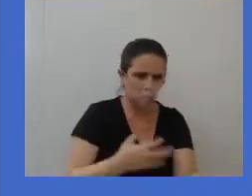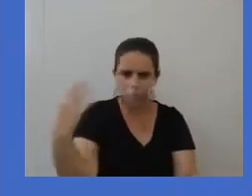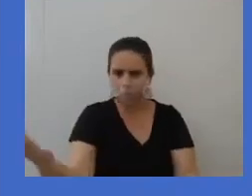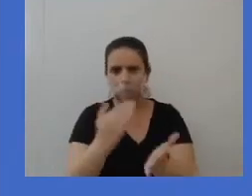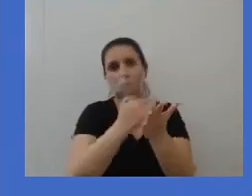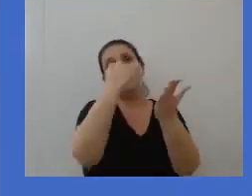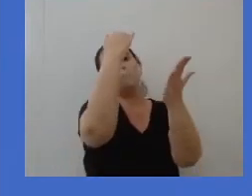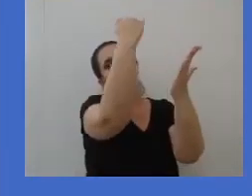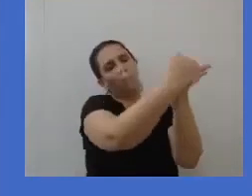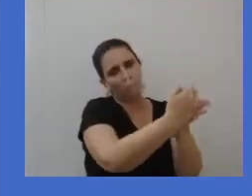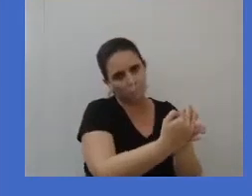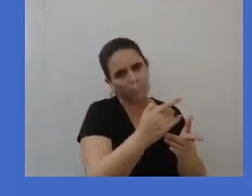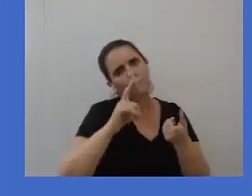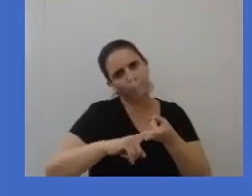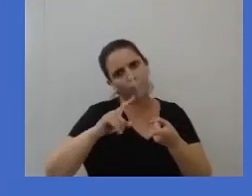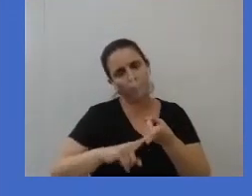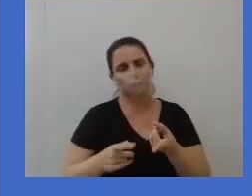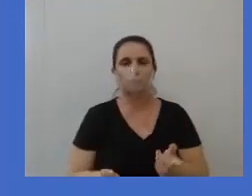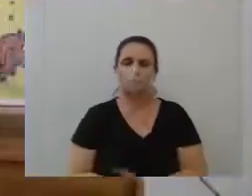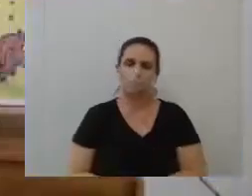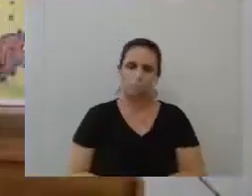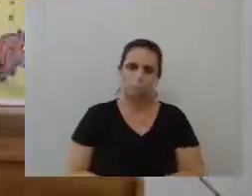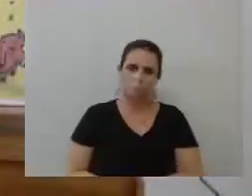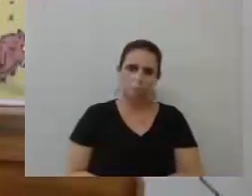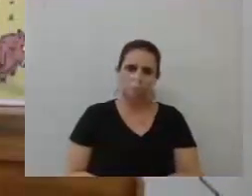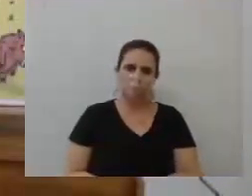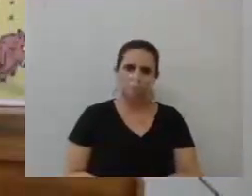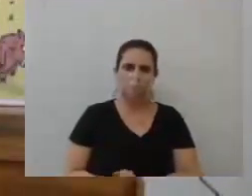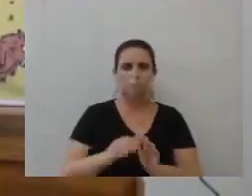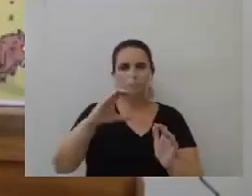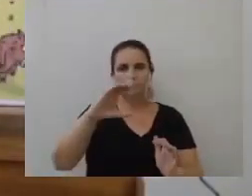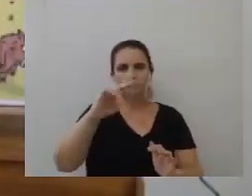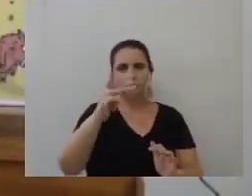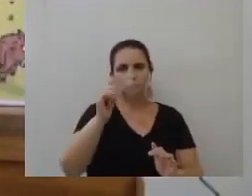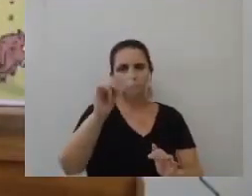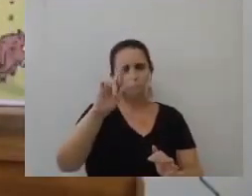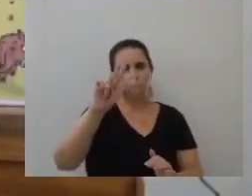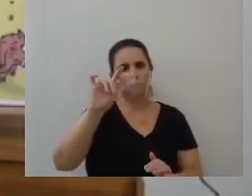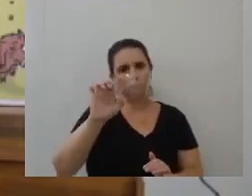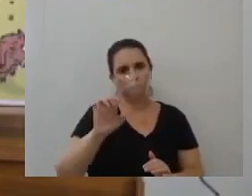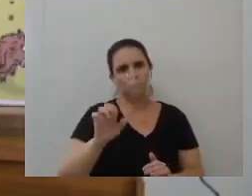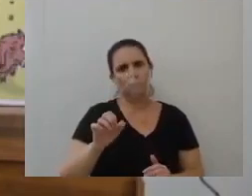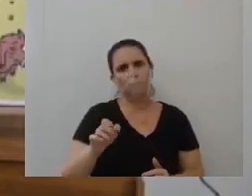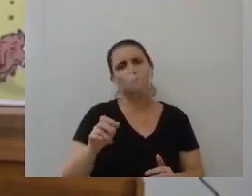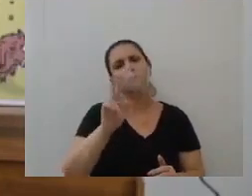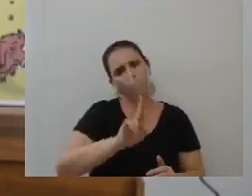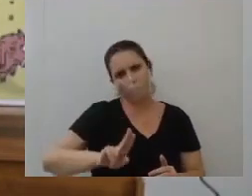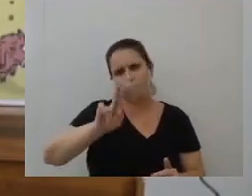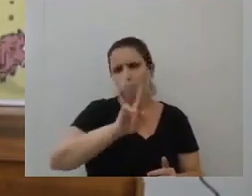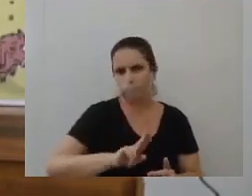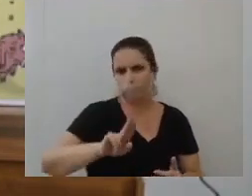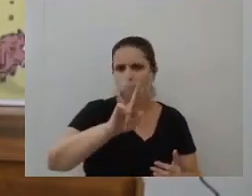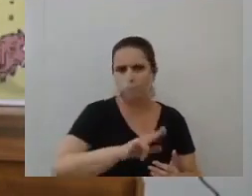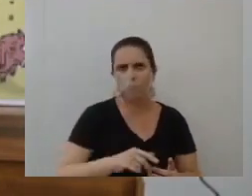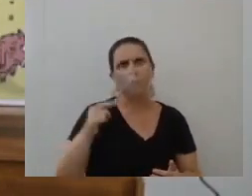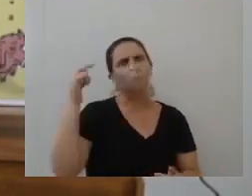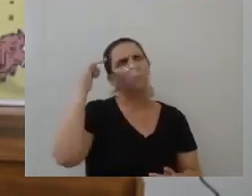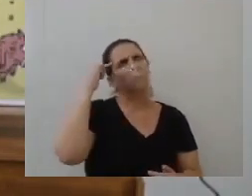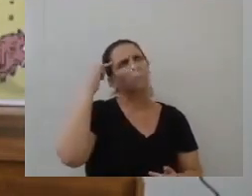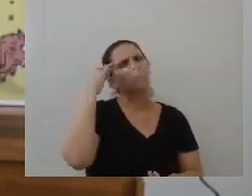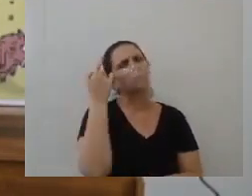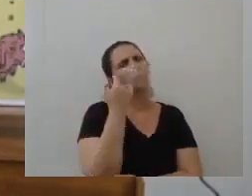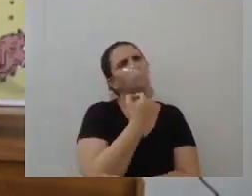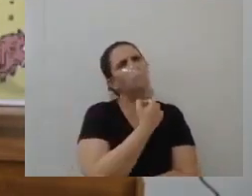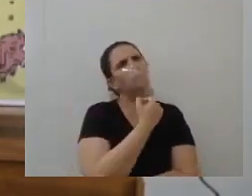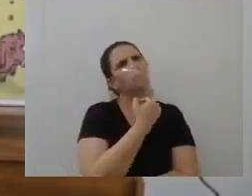um exagero também. Bem, então a charge merece, é útil, nos faz pensar,